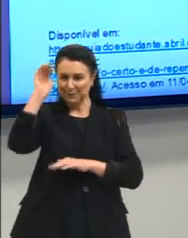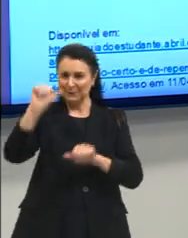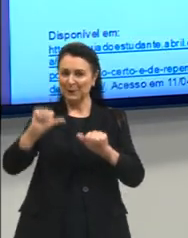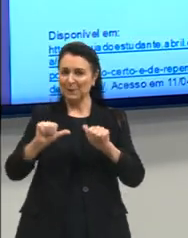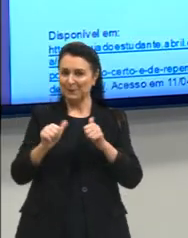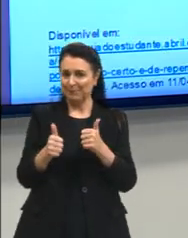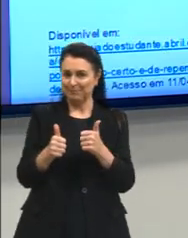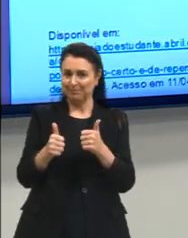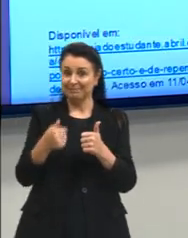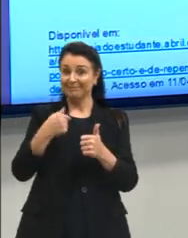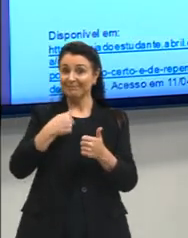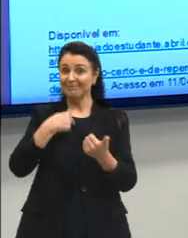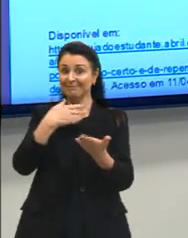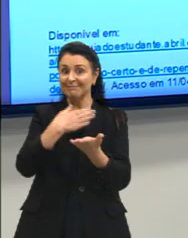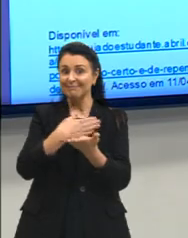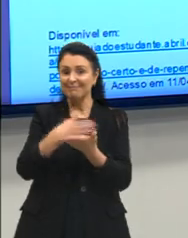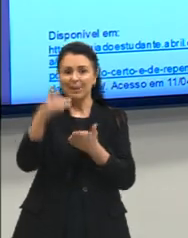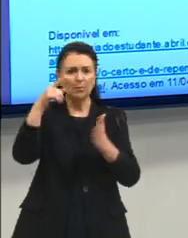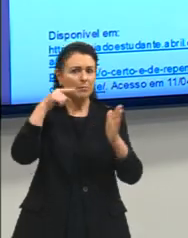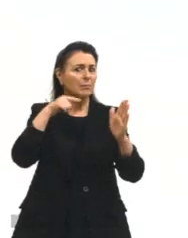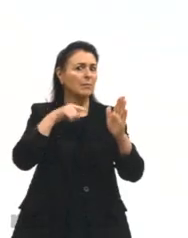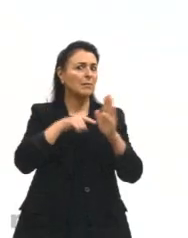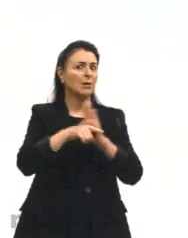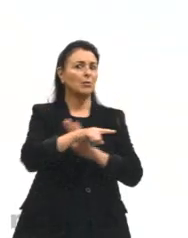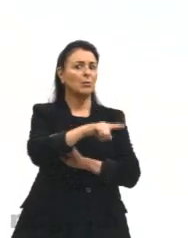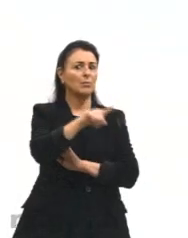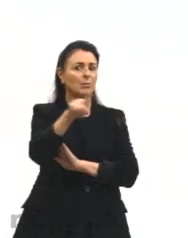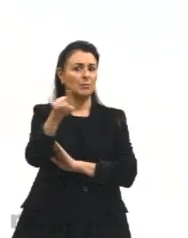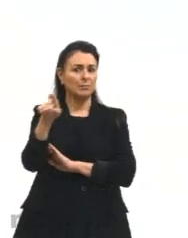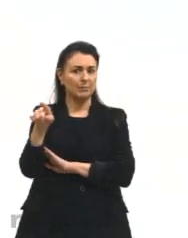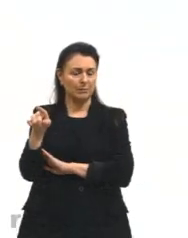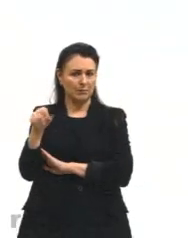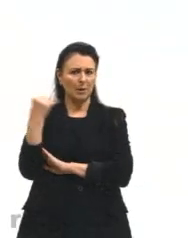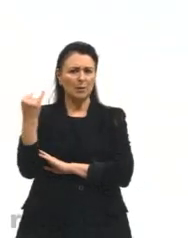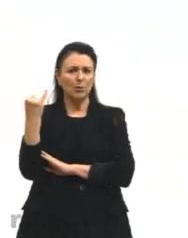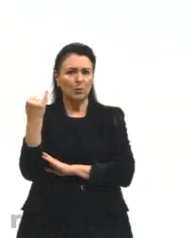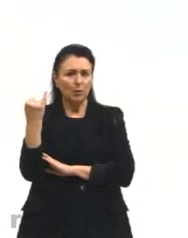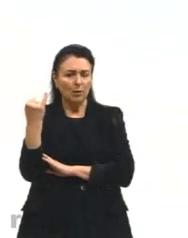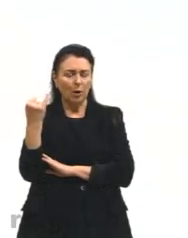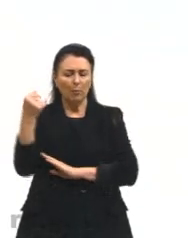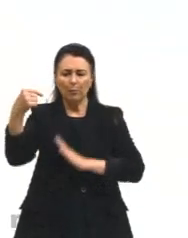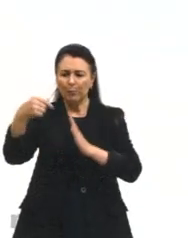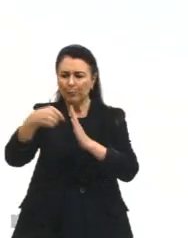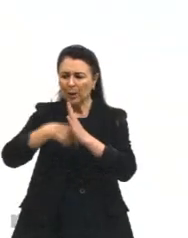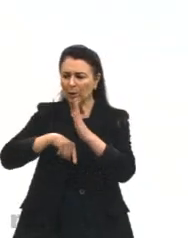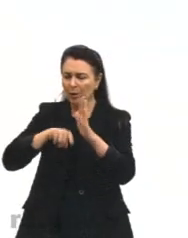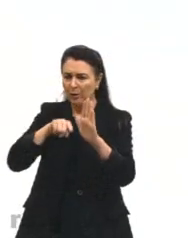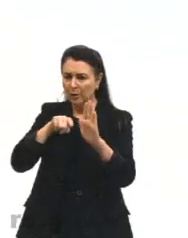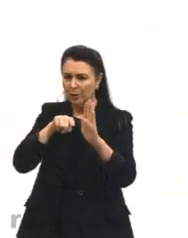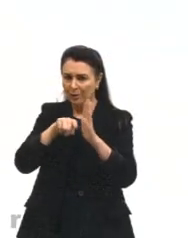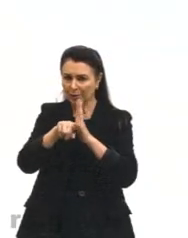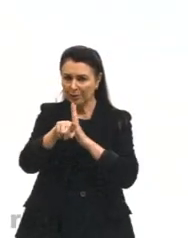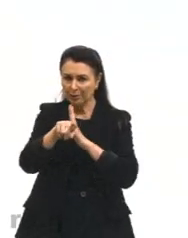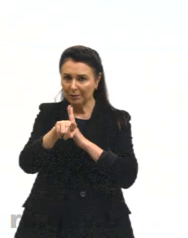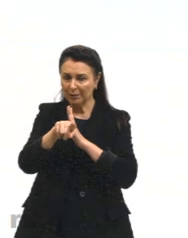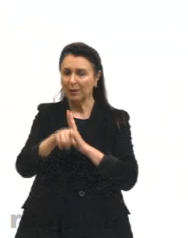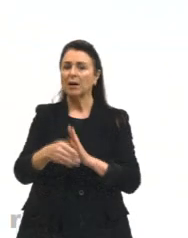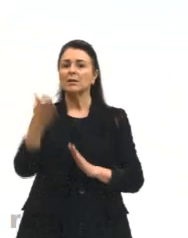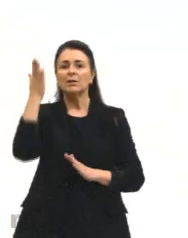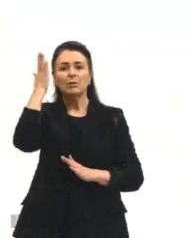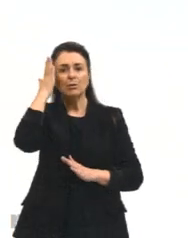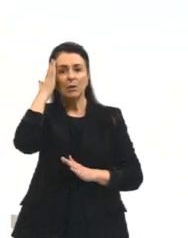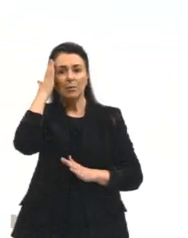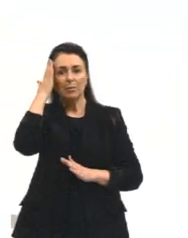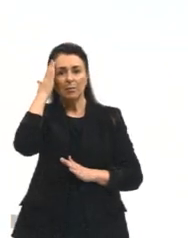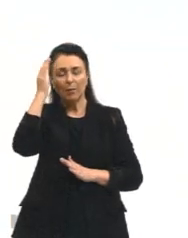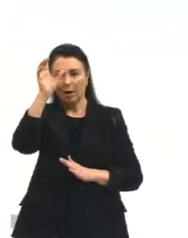mas eu começo perguntando para vocês eu já falei sobre a importância da gente se perguntar né A gente só aprende